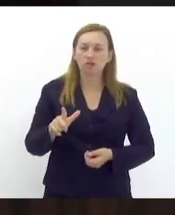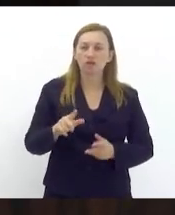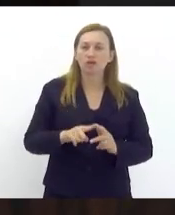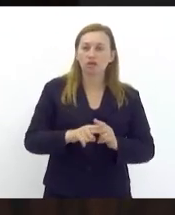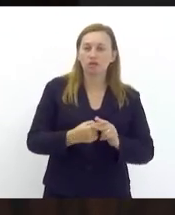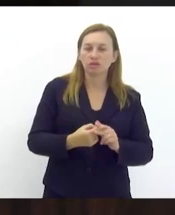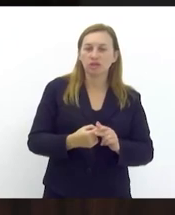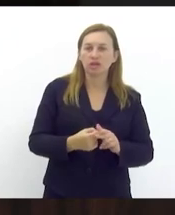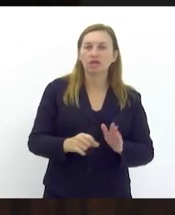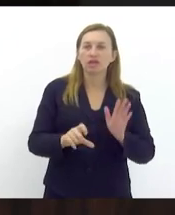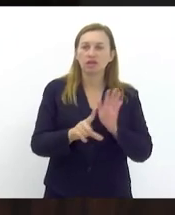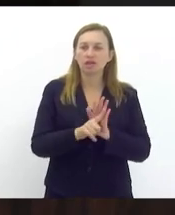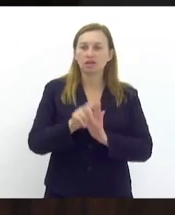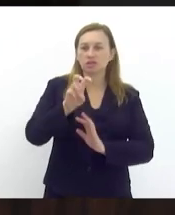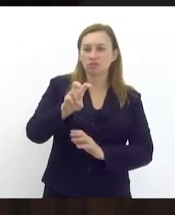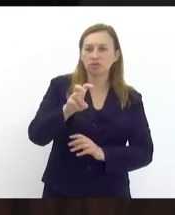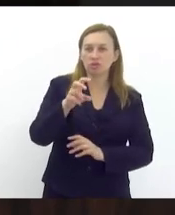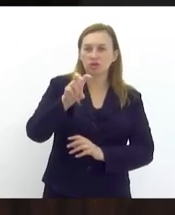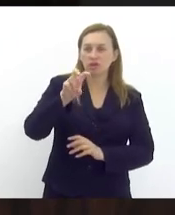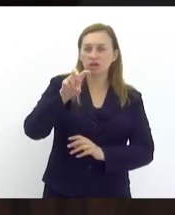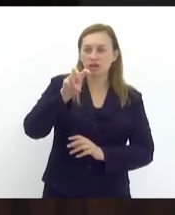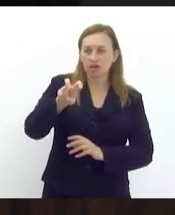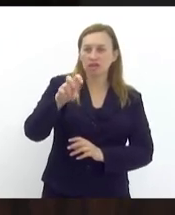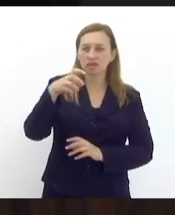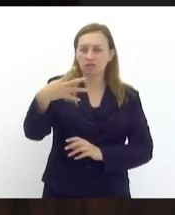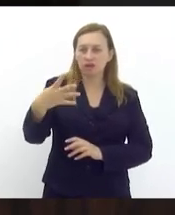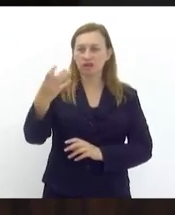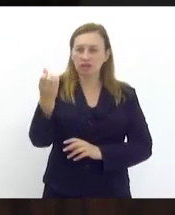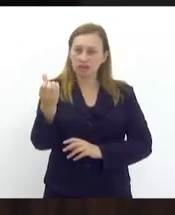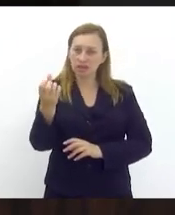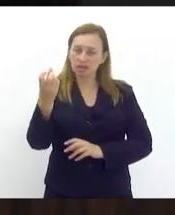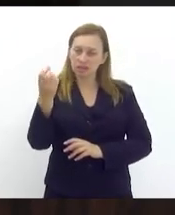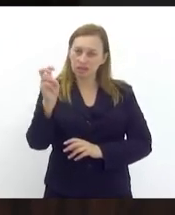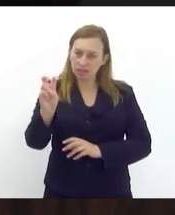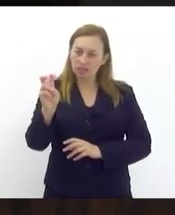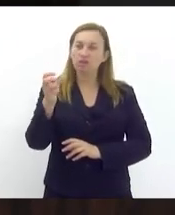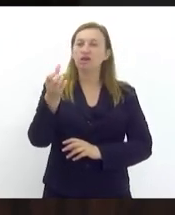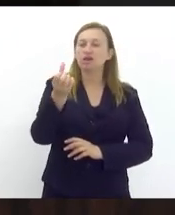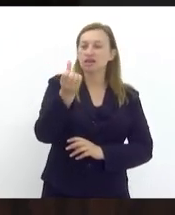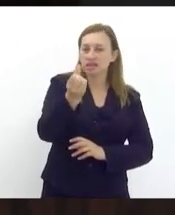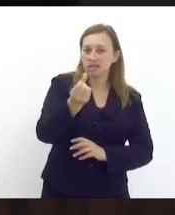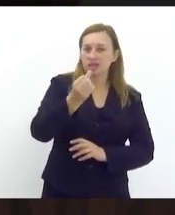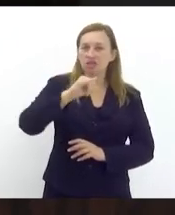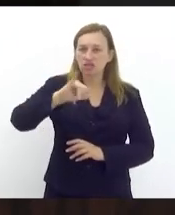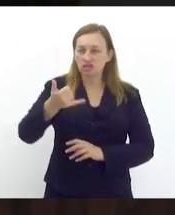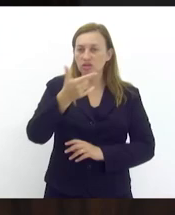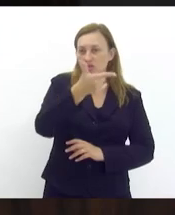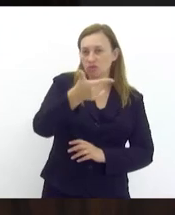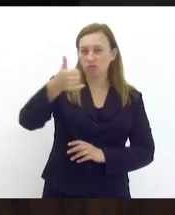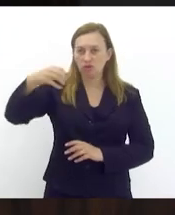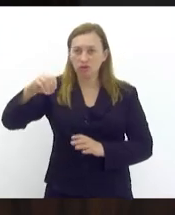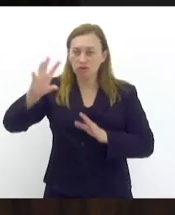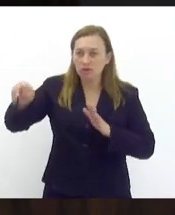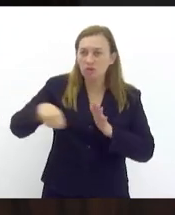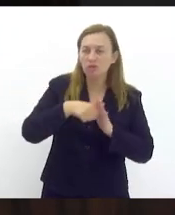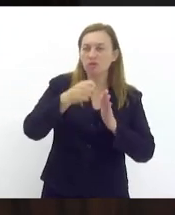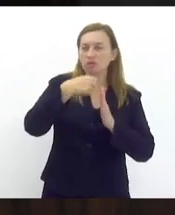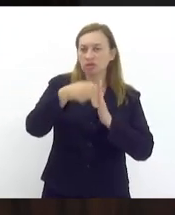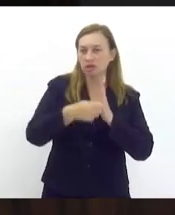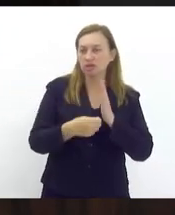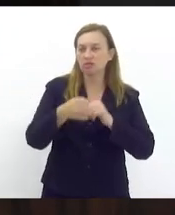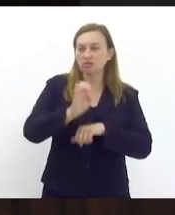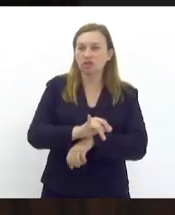lei 5.645 de 6 de janeiro de 2010 incluindo no calendário Oficial do Estado do Rio de Janeiro